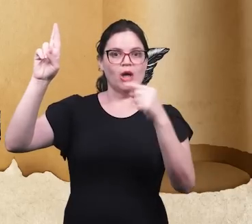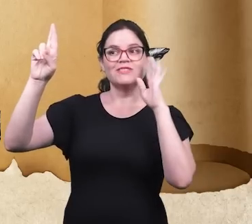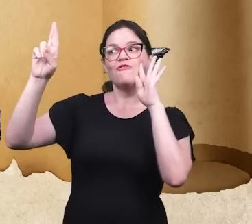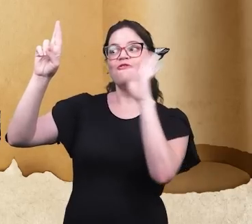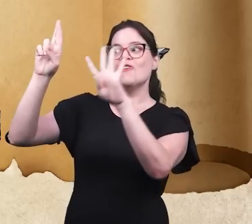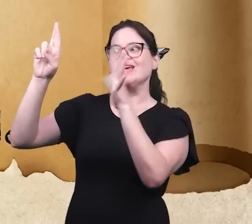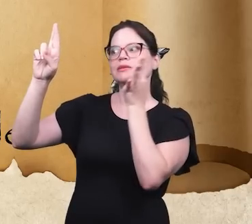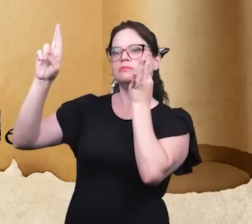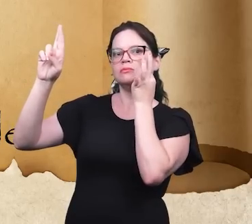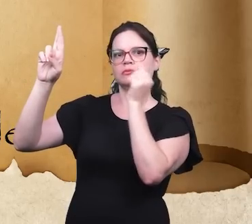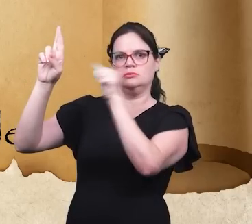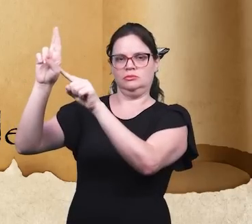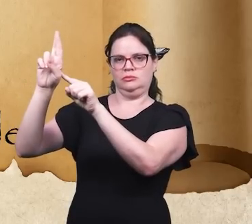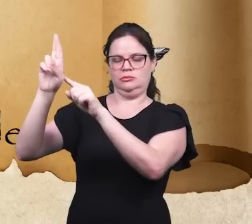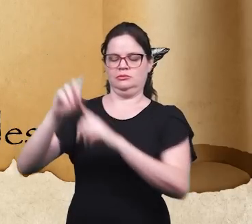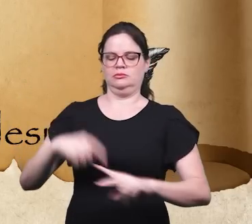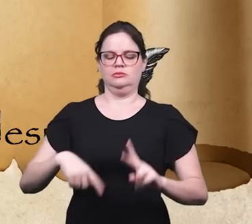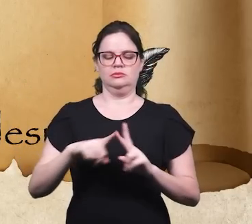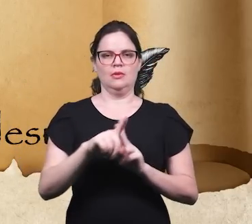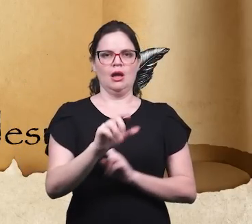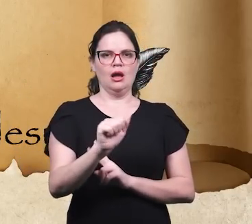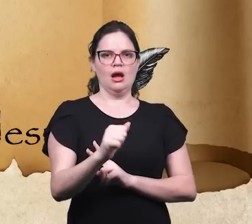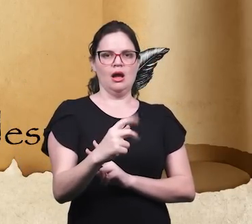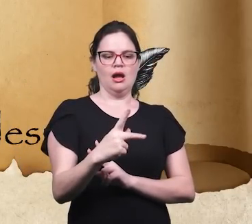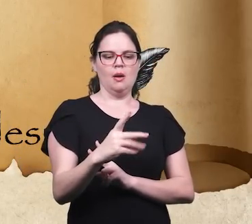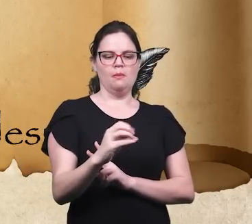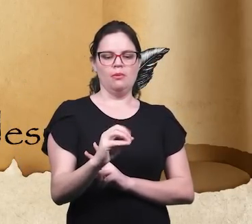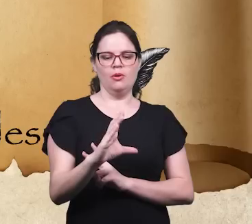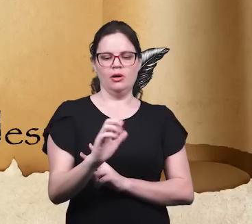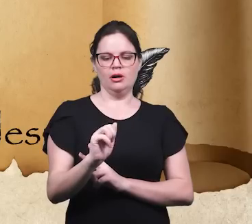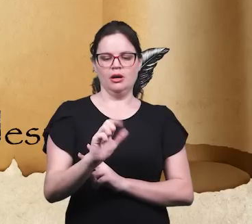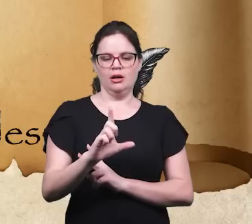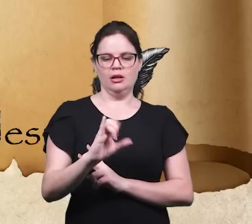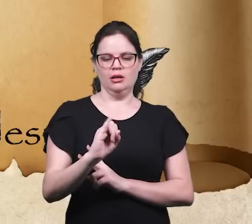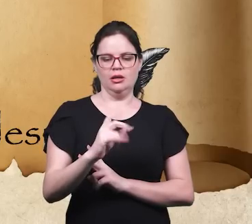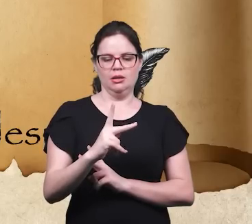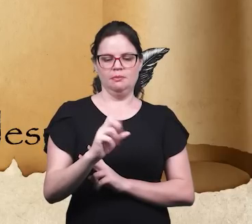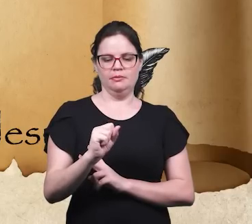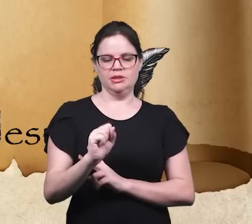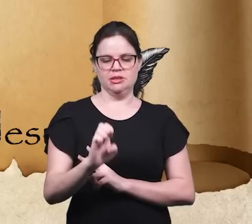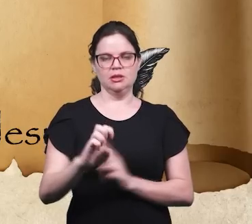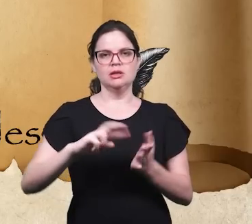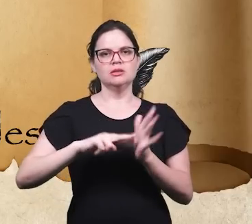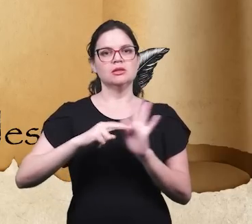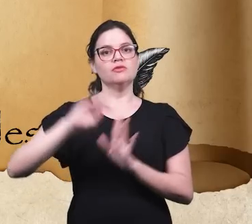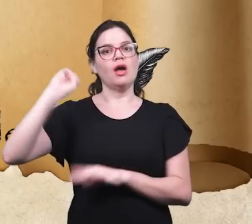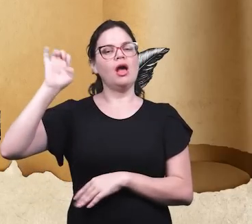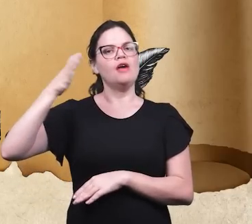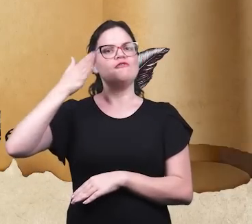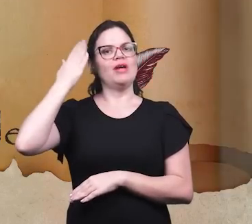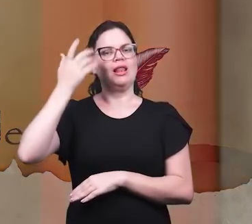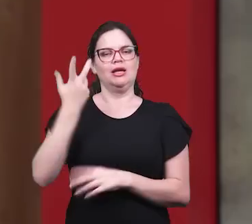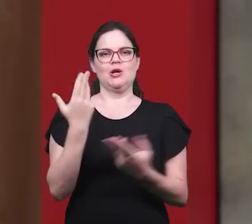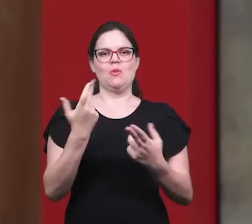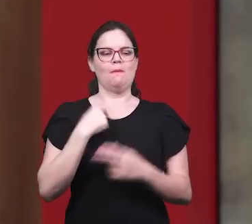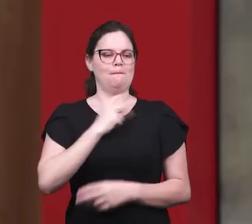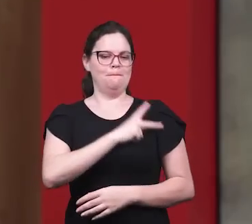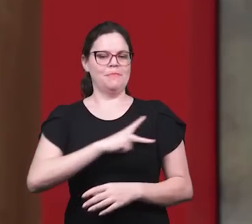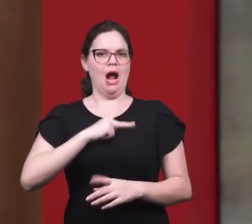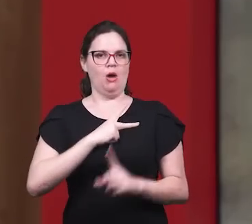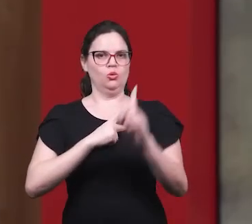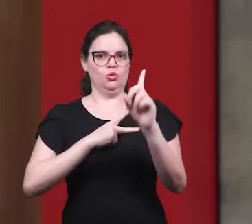Apocalipse, quando Jesus vem e se revela a alguém, podendo ser até a igreja, como se revelou a